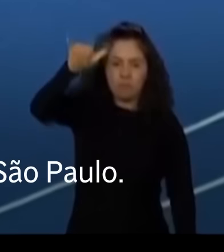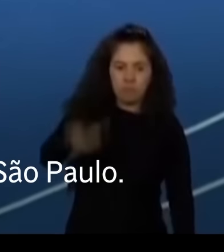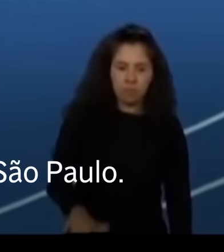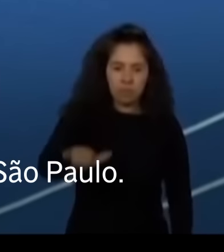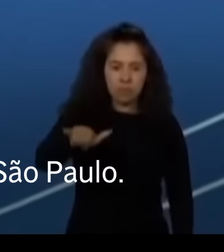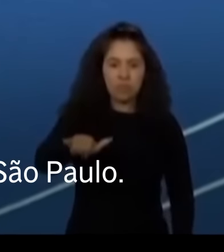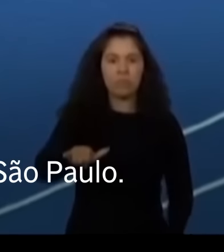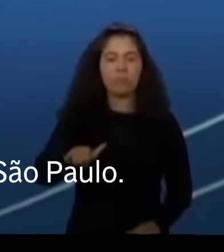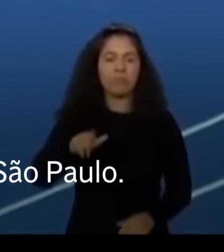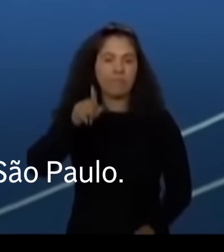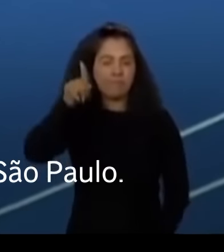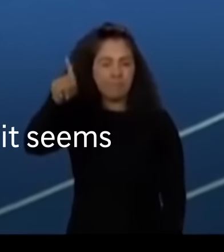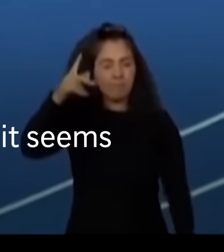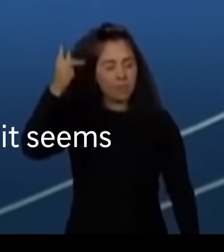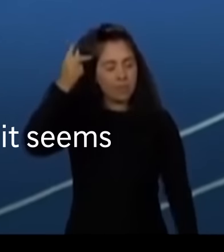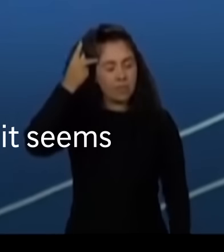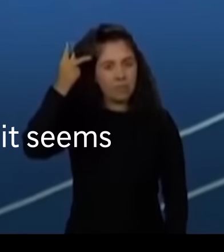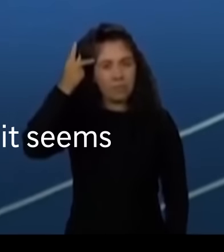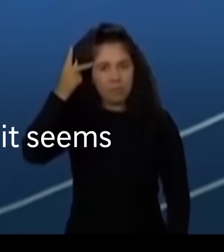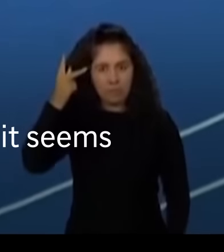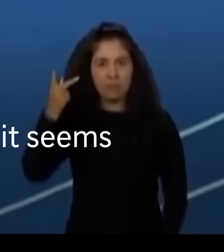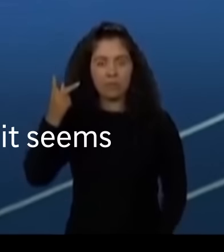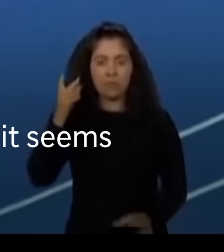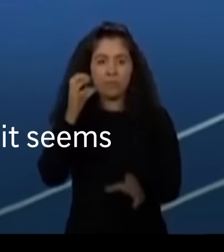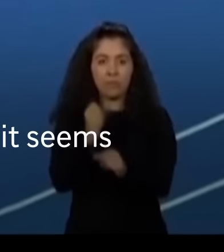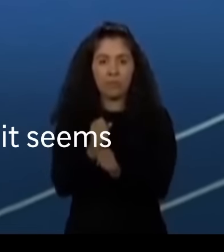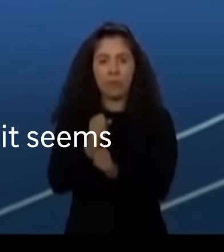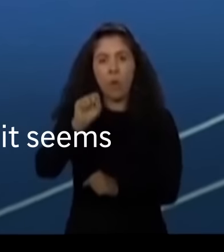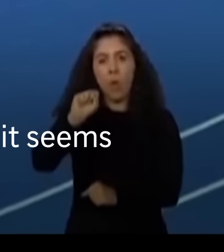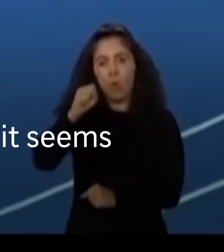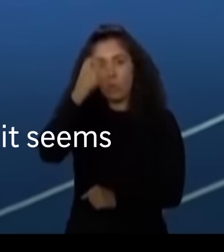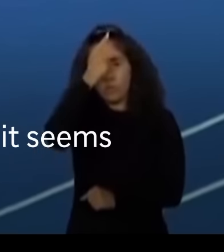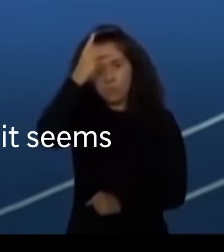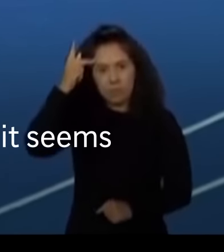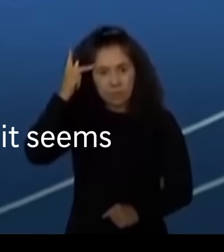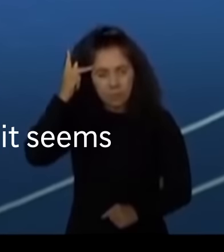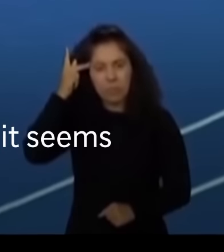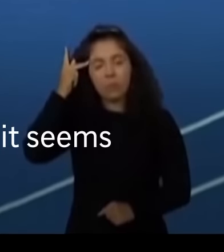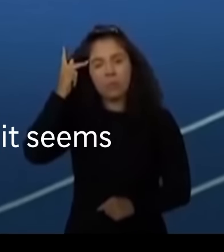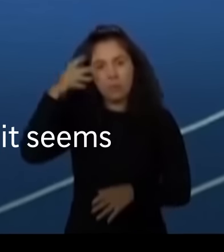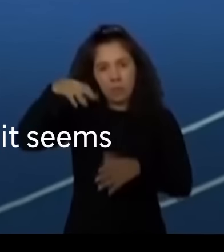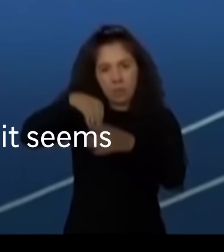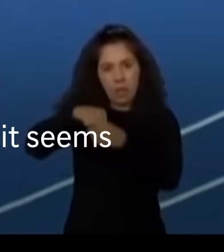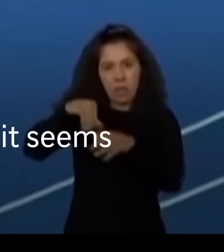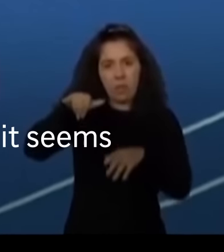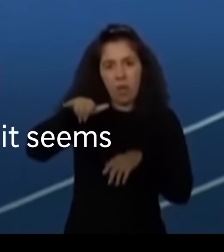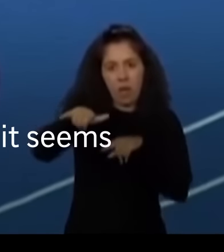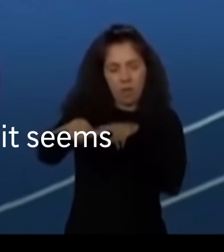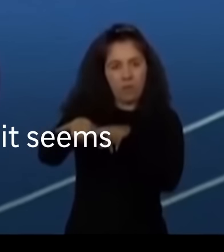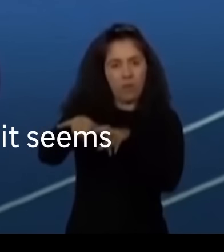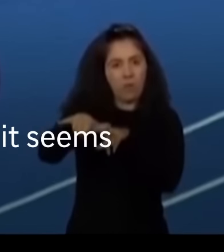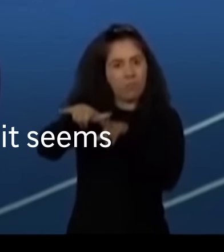de Vinhedo, São Paulo, com 58 passageiros e 4 tripulantes, e parece que